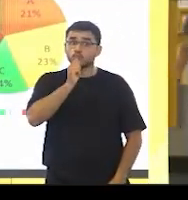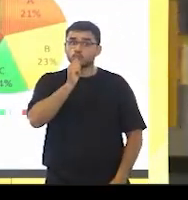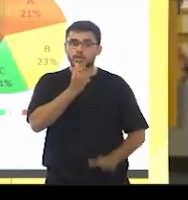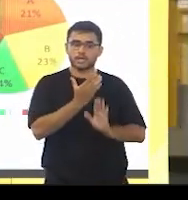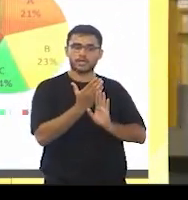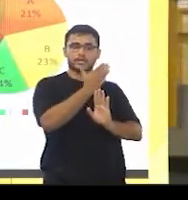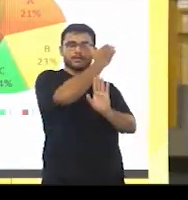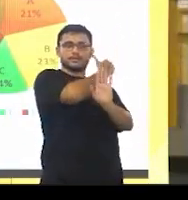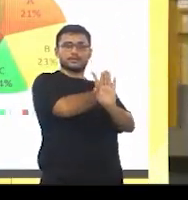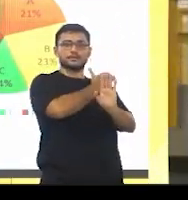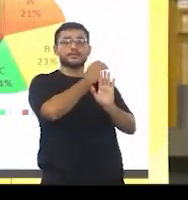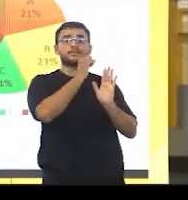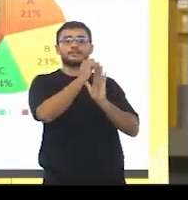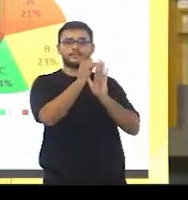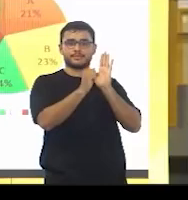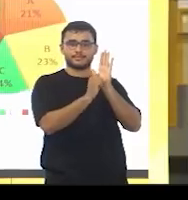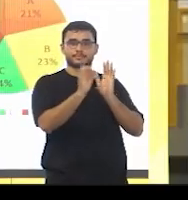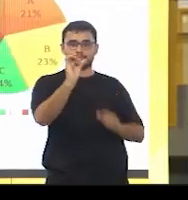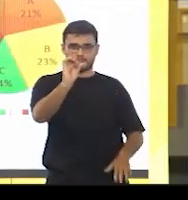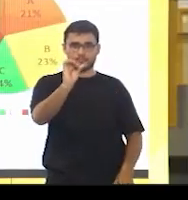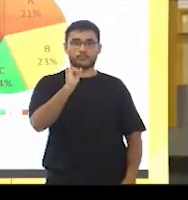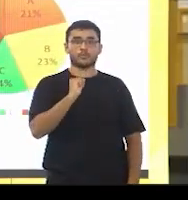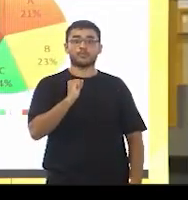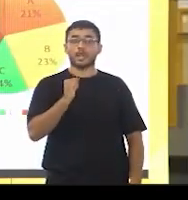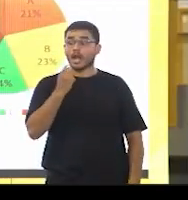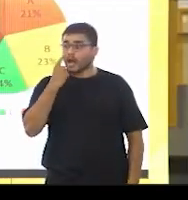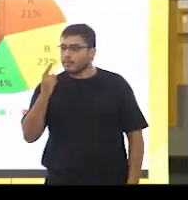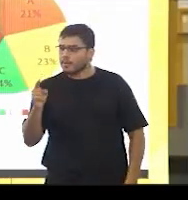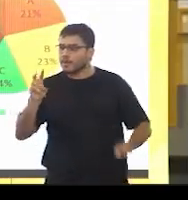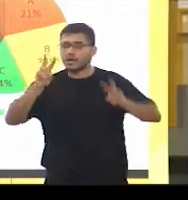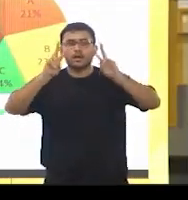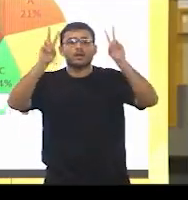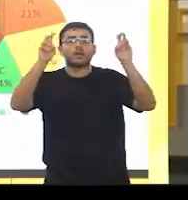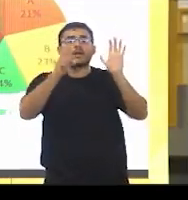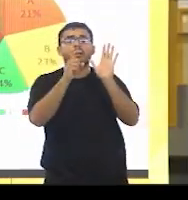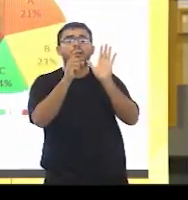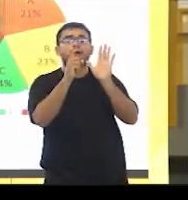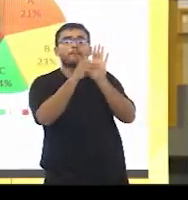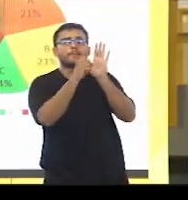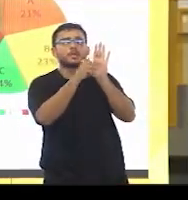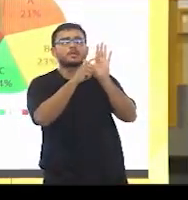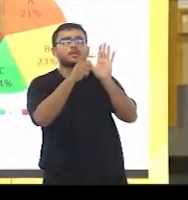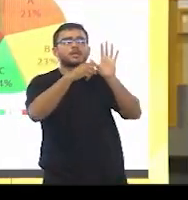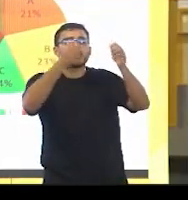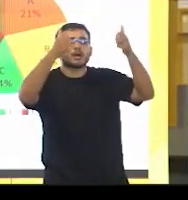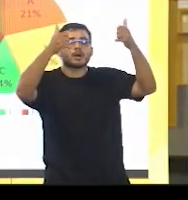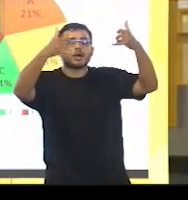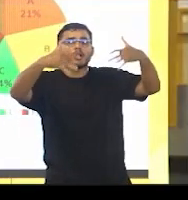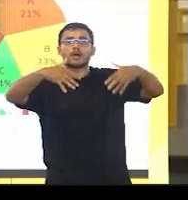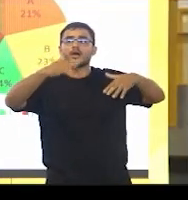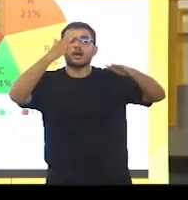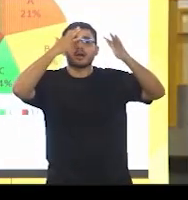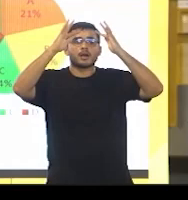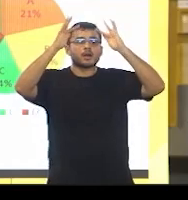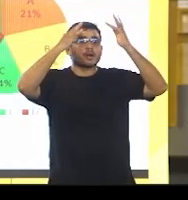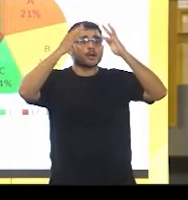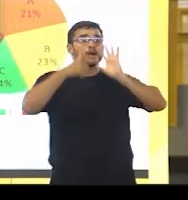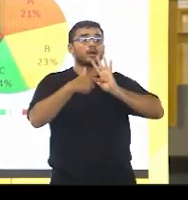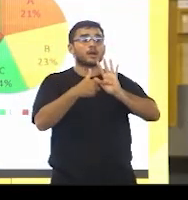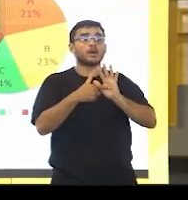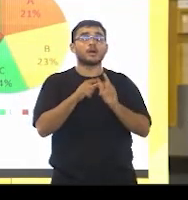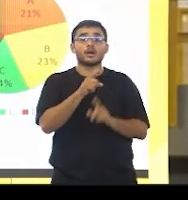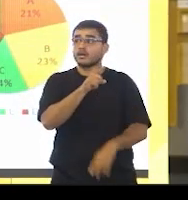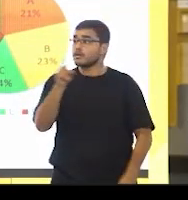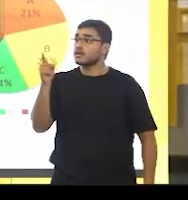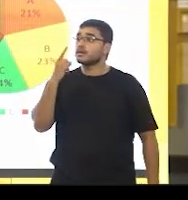de explicar a realidade sem nenhum tipo de metodologia. A filosofia nasce e o nome